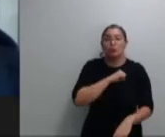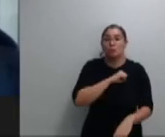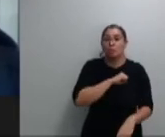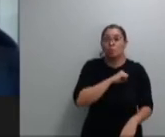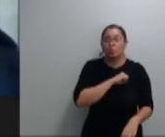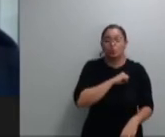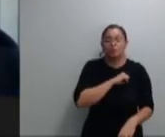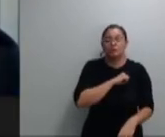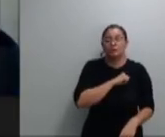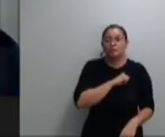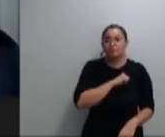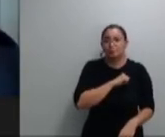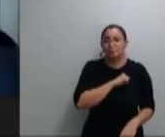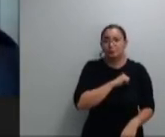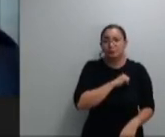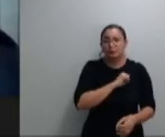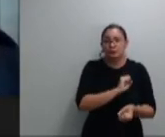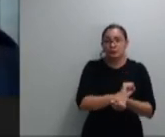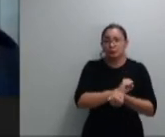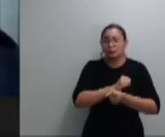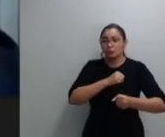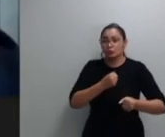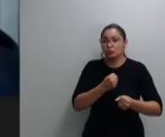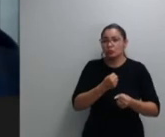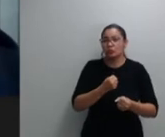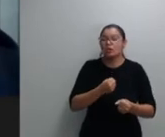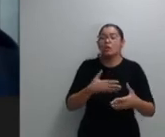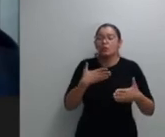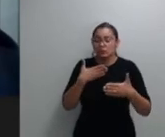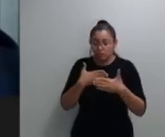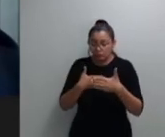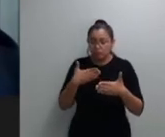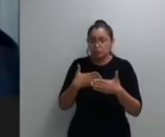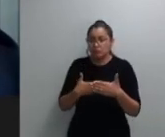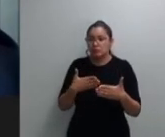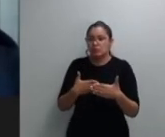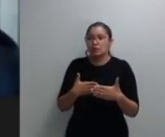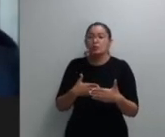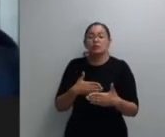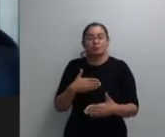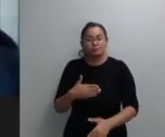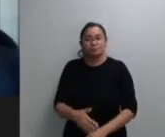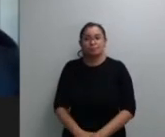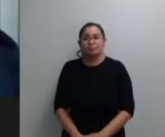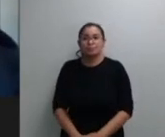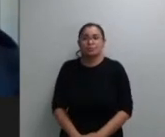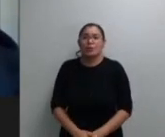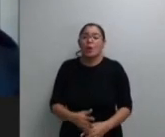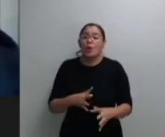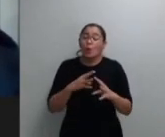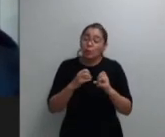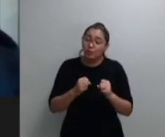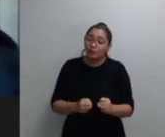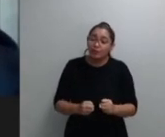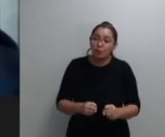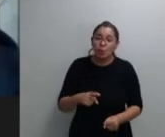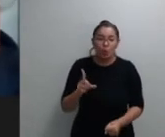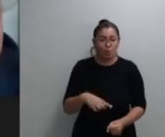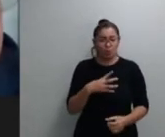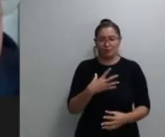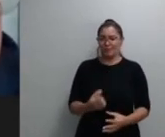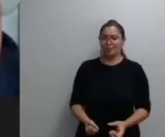da possibilidade de estipulação de cláusula de barreira também já é tranquila eu portanto estou negando